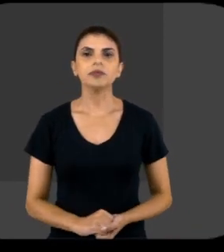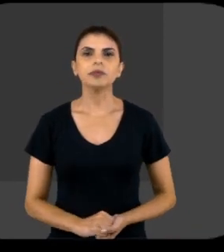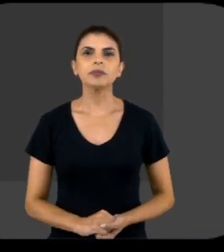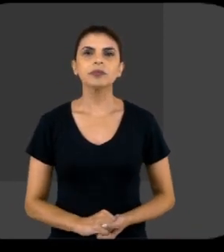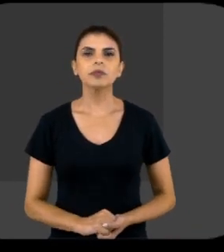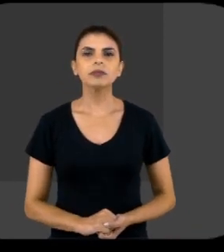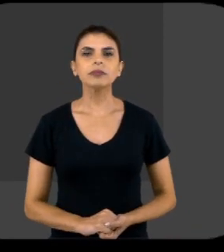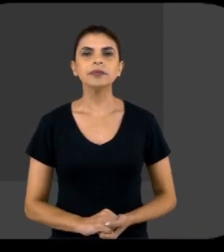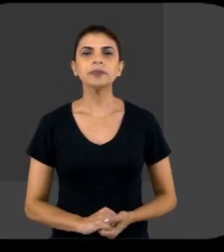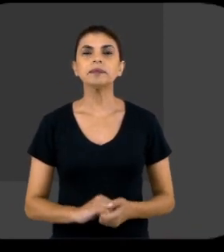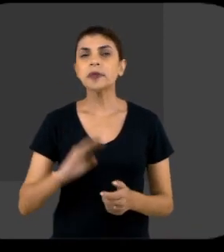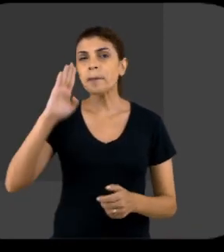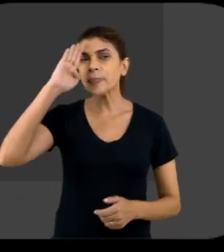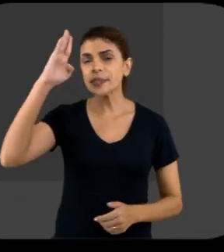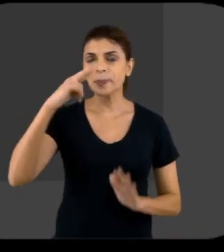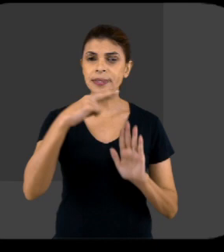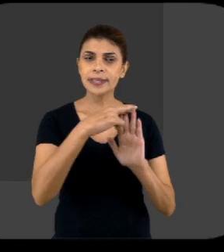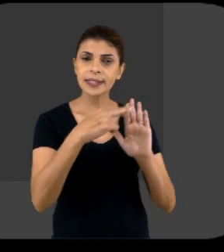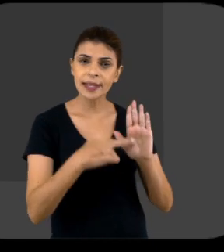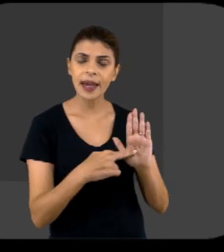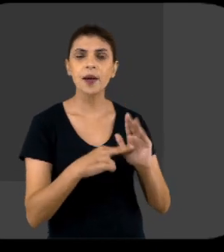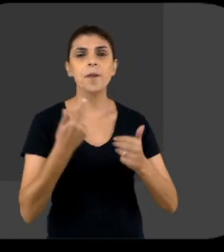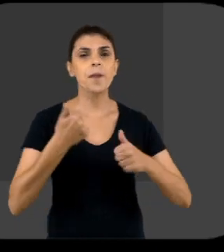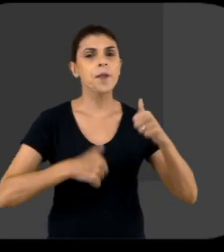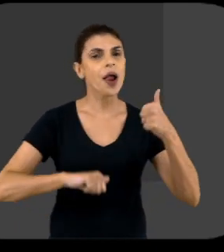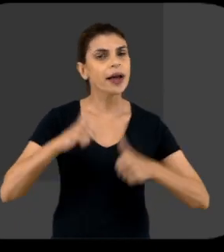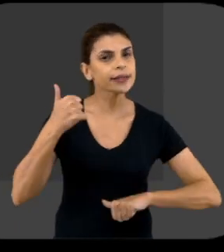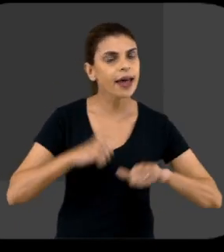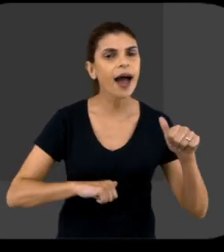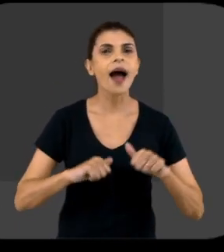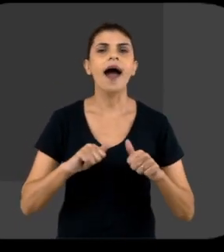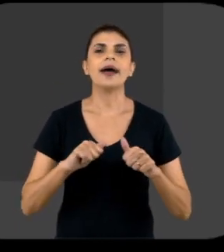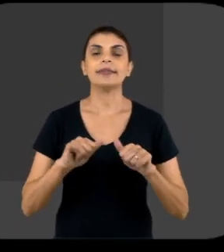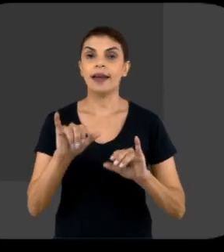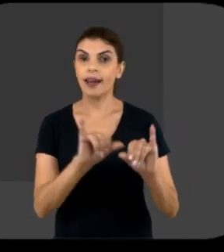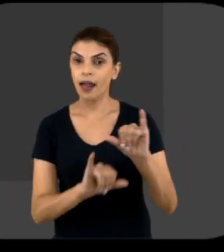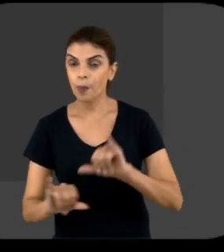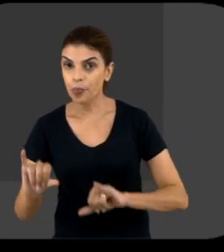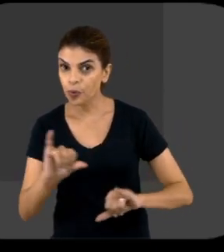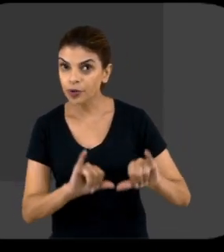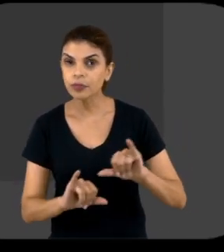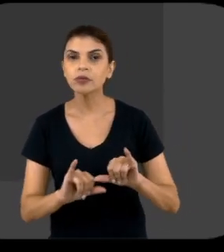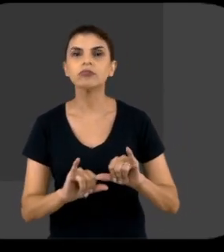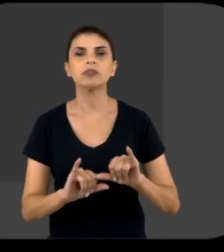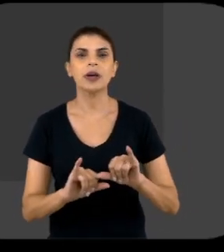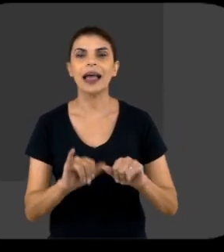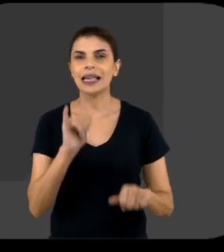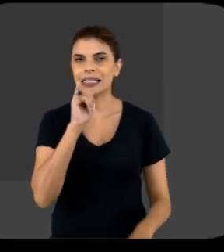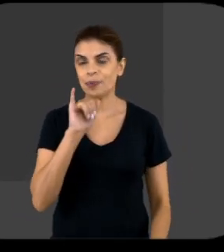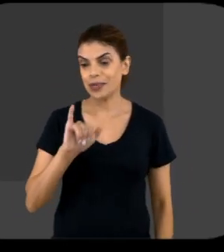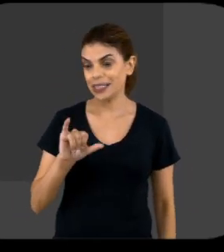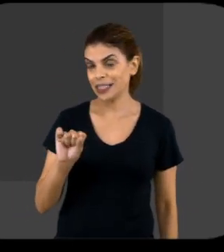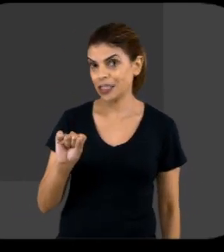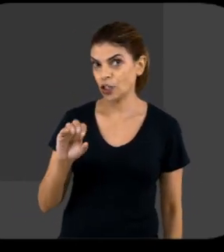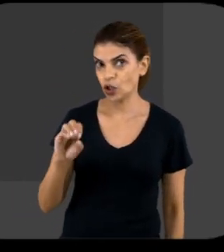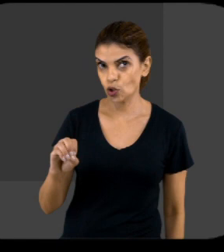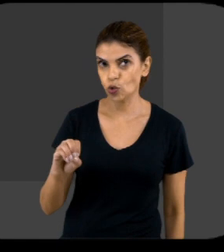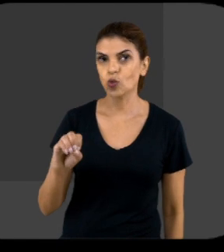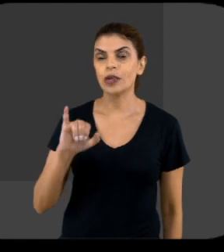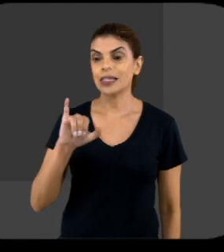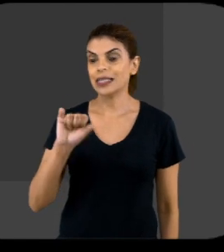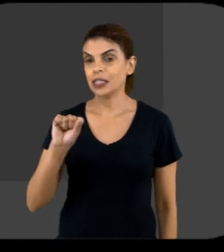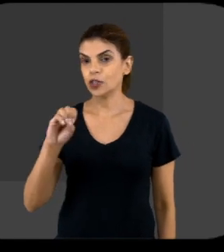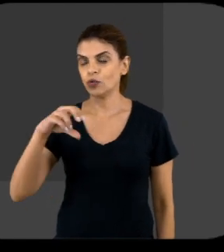E aí, falando principalmente das principais normas de qualidade para o laboratório, então a gente fala das normas ISO, a